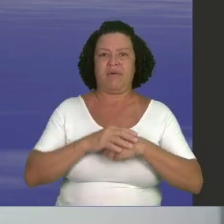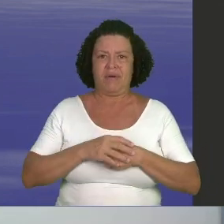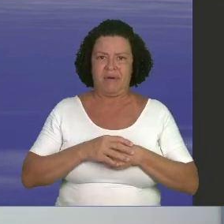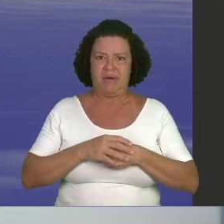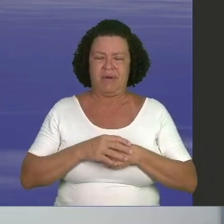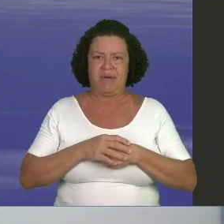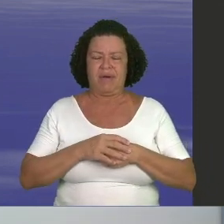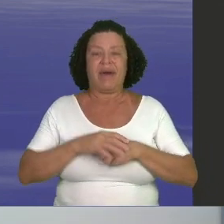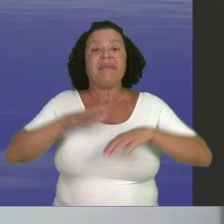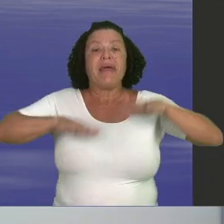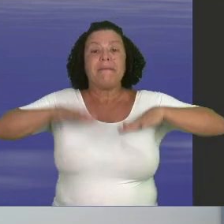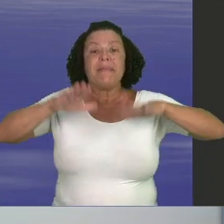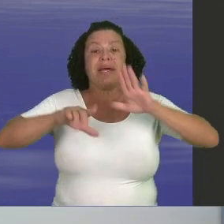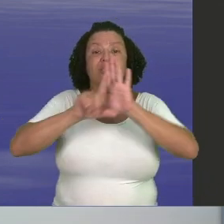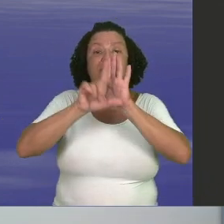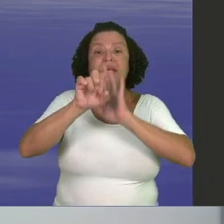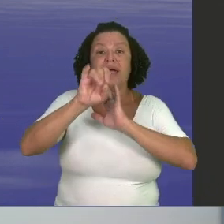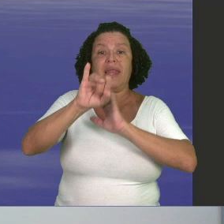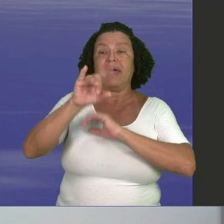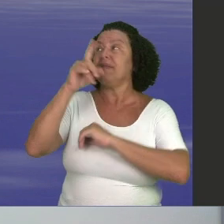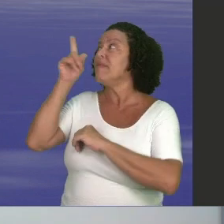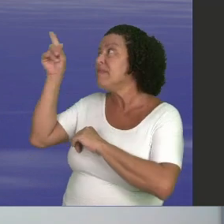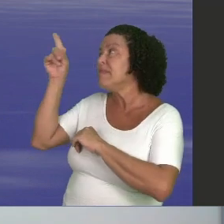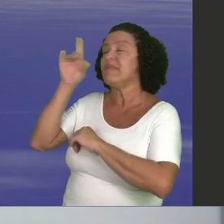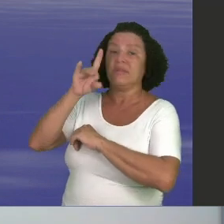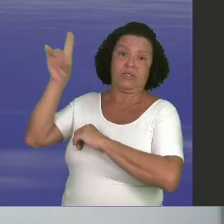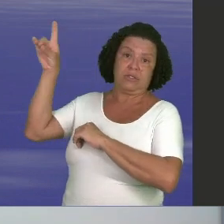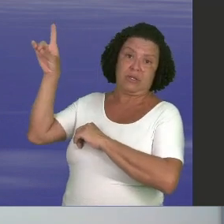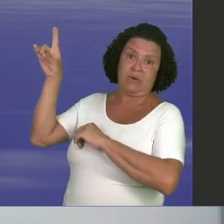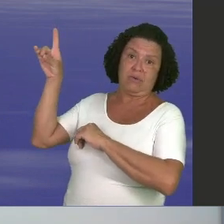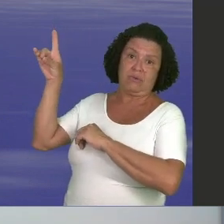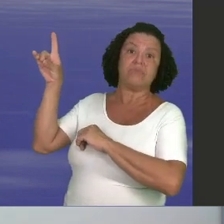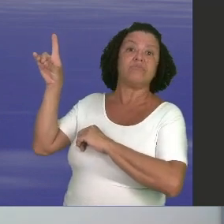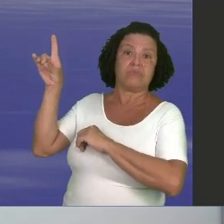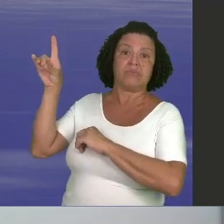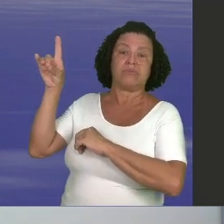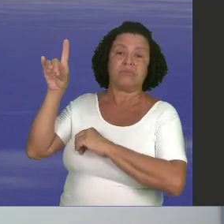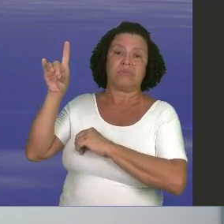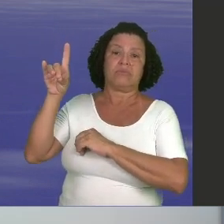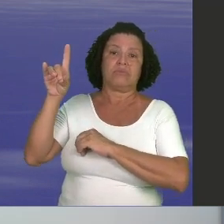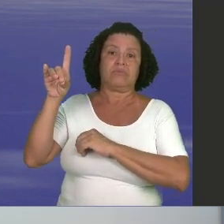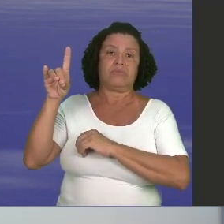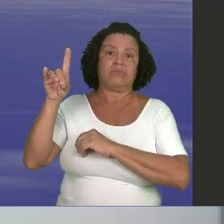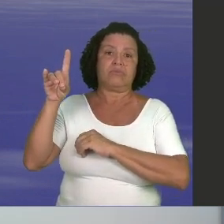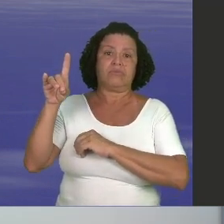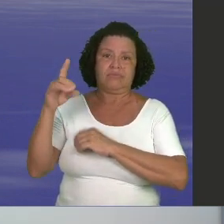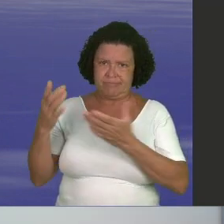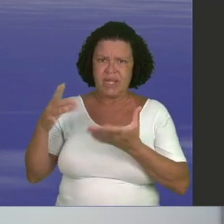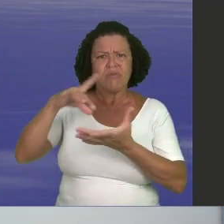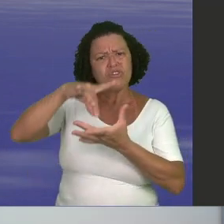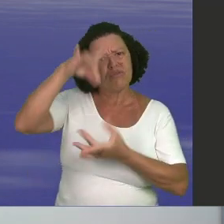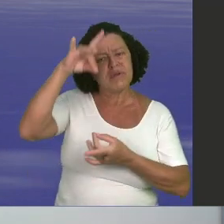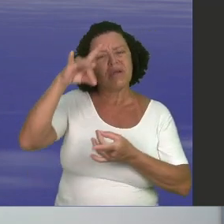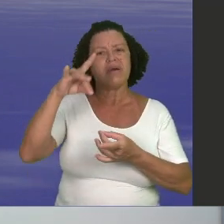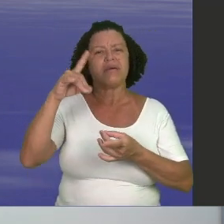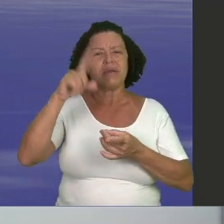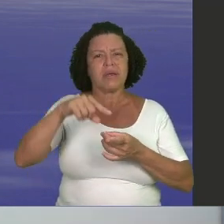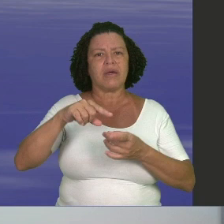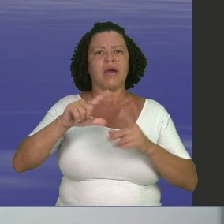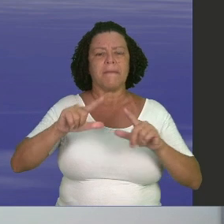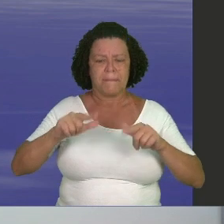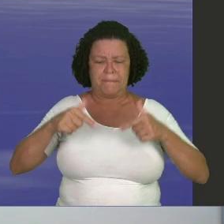de acordo com as leis de Deus. Qual é o espírito que vai conseguir passar isso? O que for